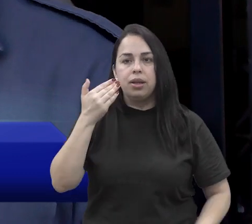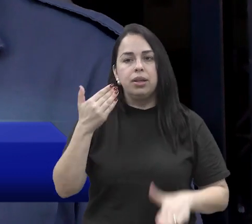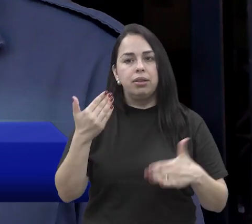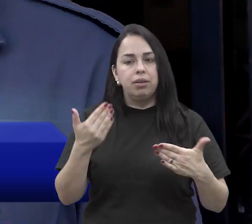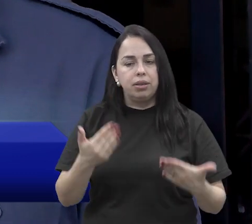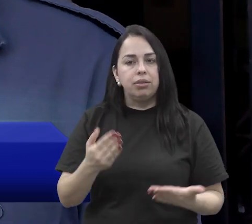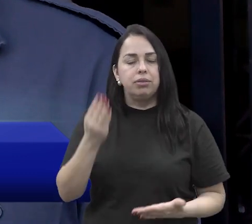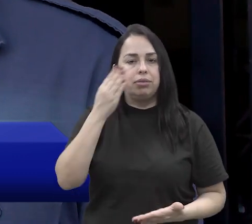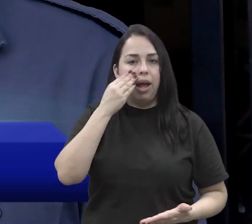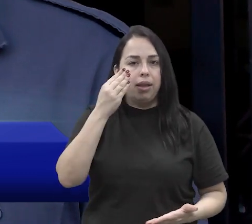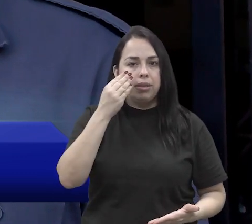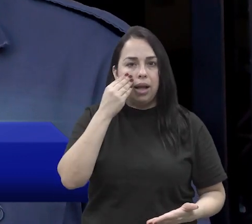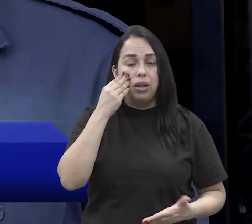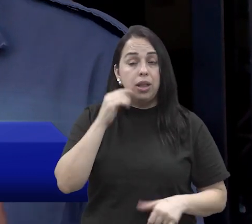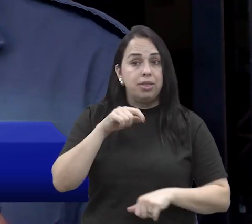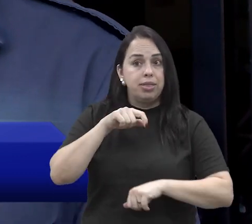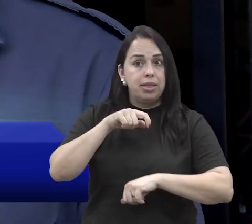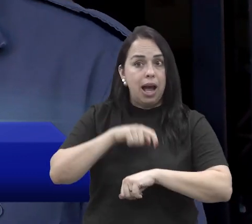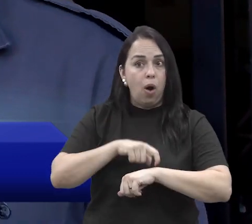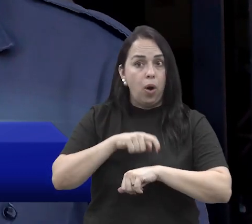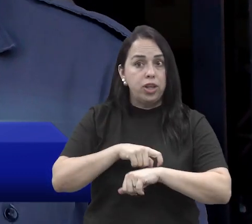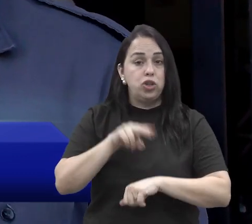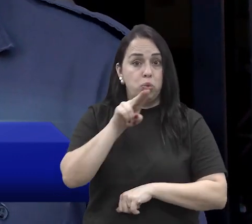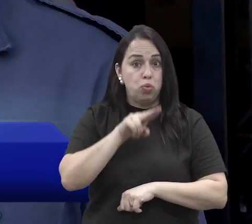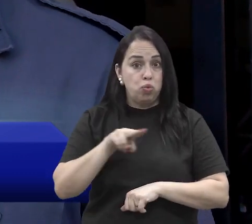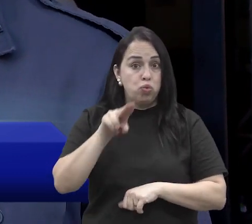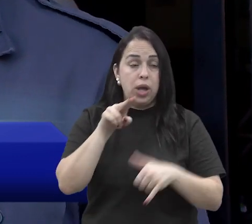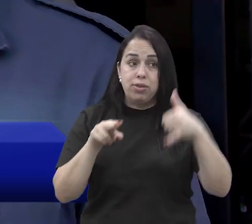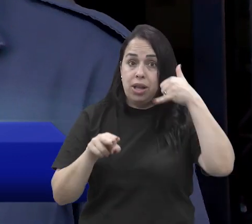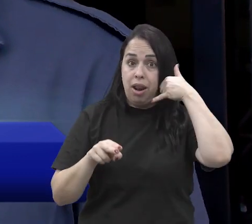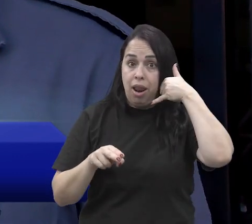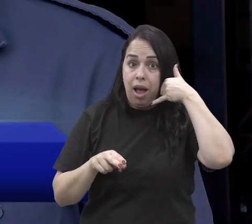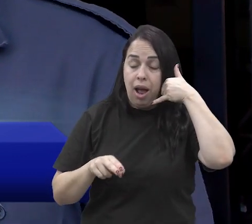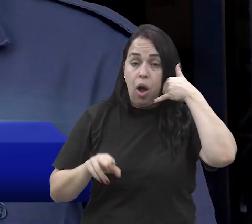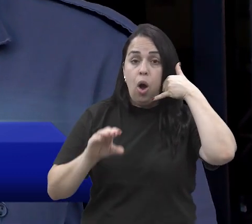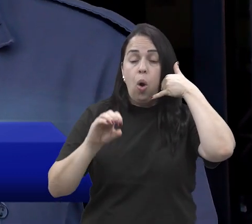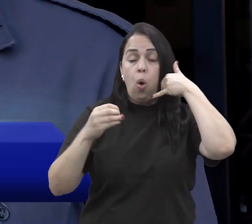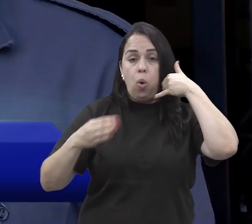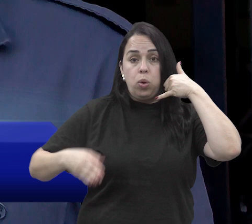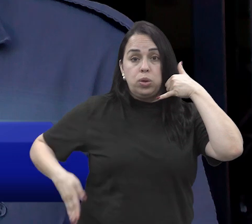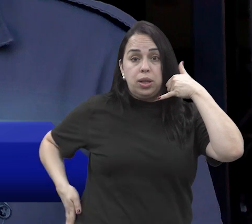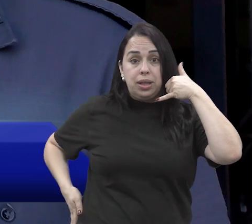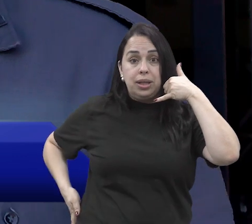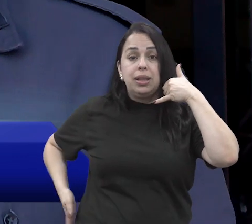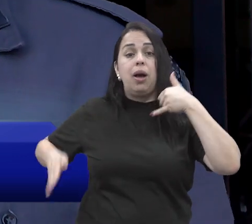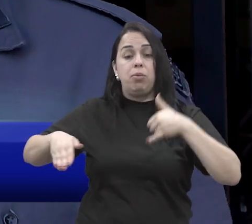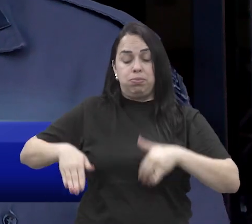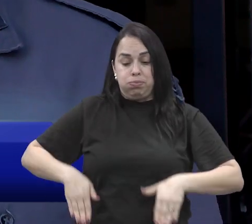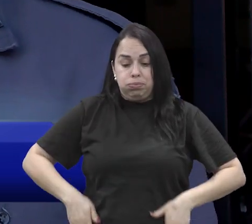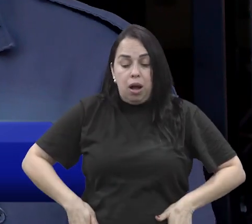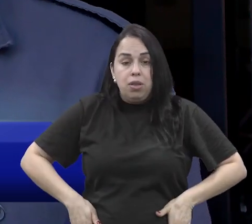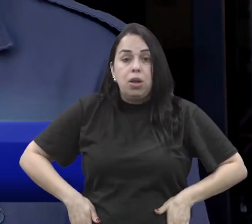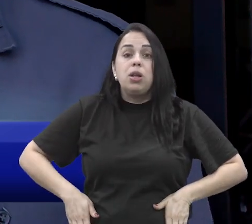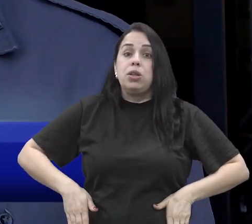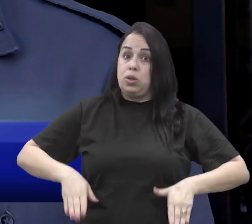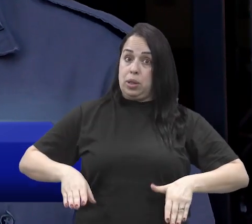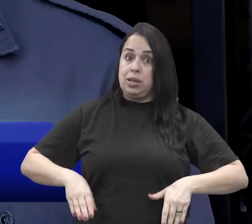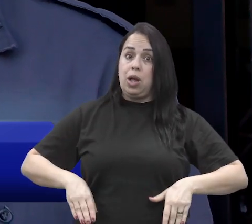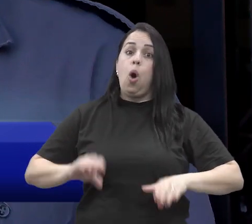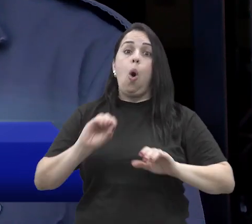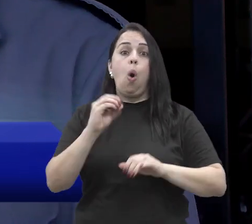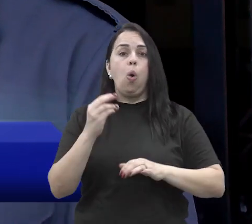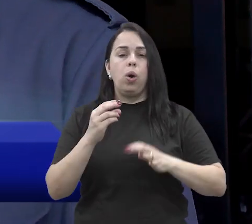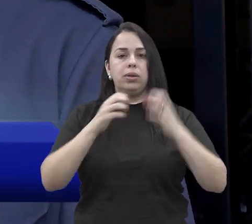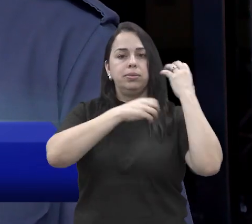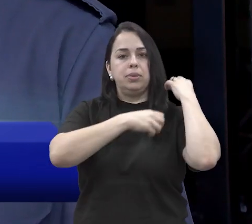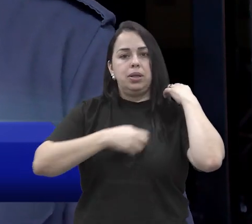facilitada. Optar por, no momento de conduzir celular, carteira e dinheiro, trazer no bolso da frente, um local mais seguro em que se tenha mais atenção,